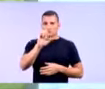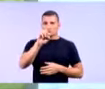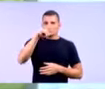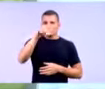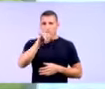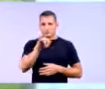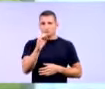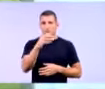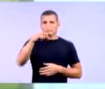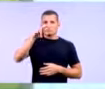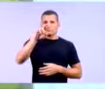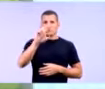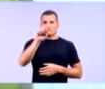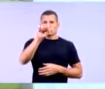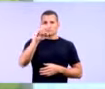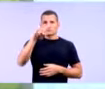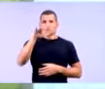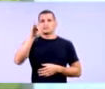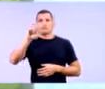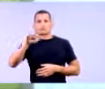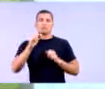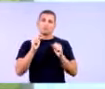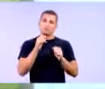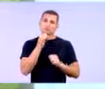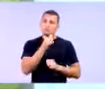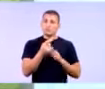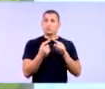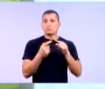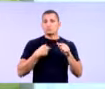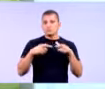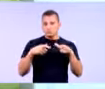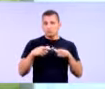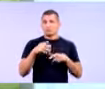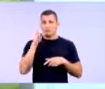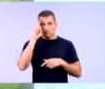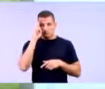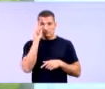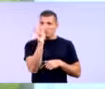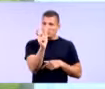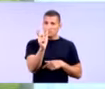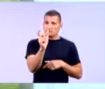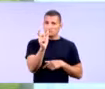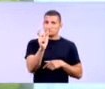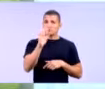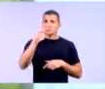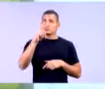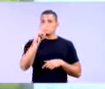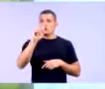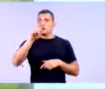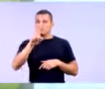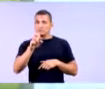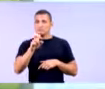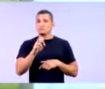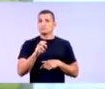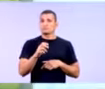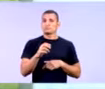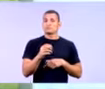Posso, se meu trabalho abordar isso. Lembrando que as palavras-chave, de acordo com a norma, são no mínimo 3, no